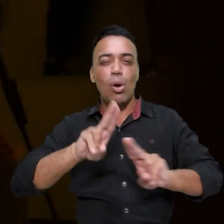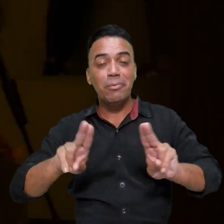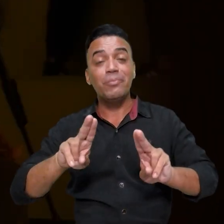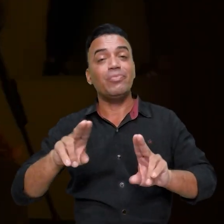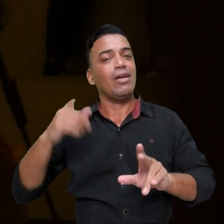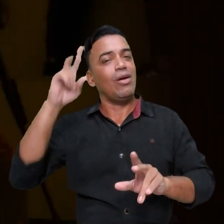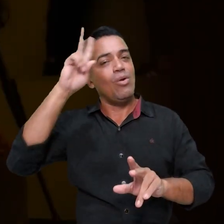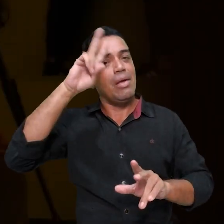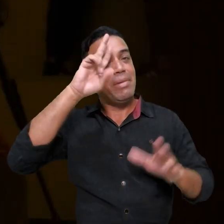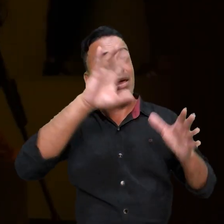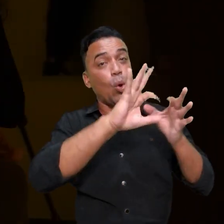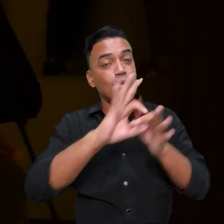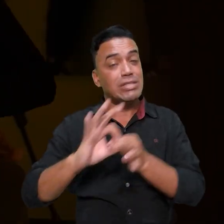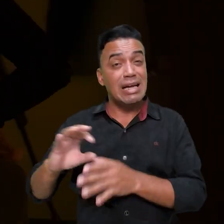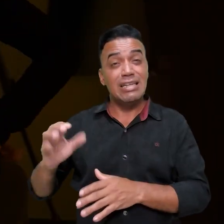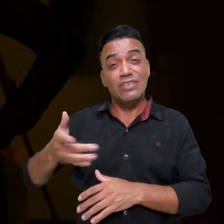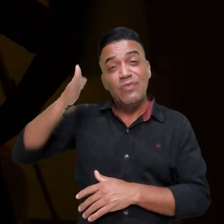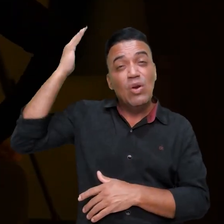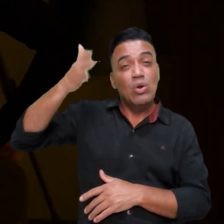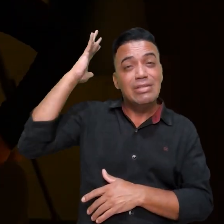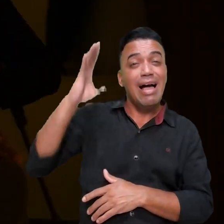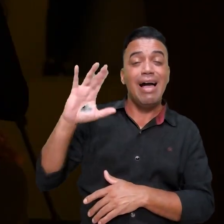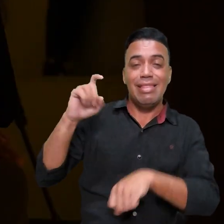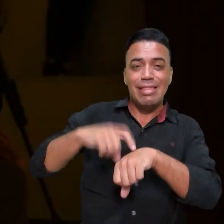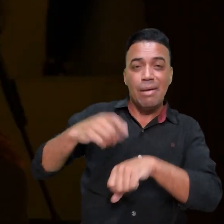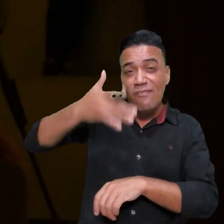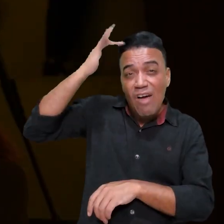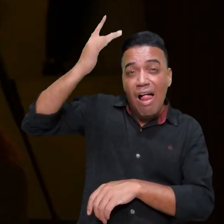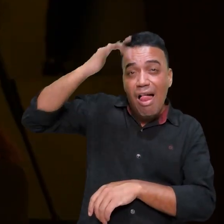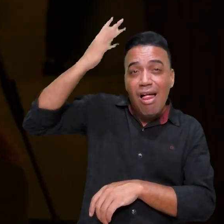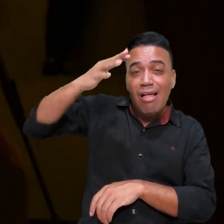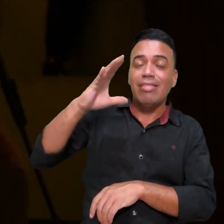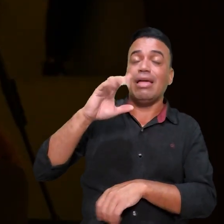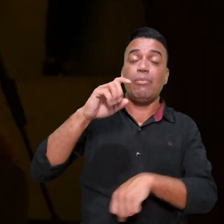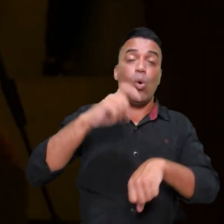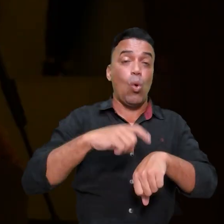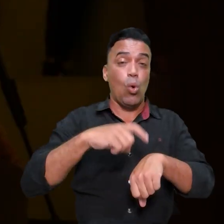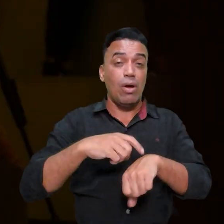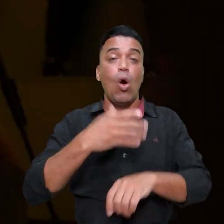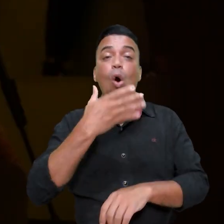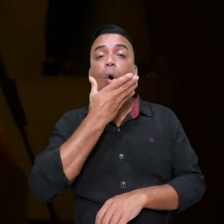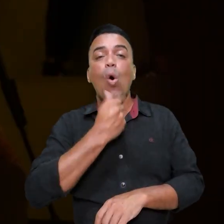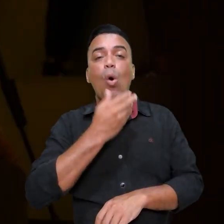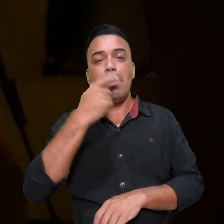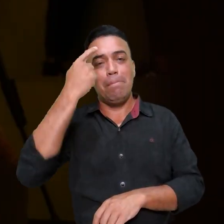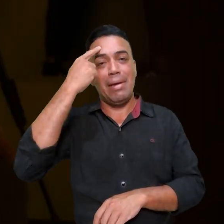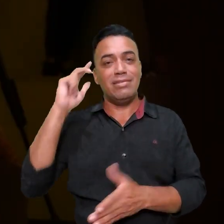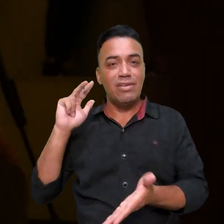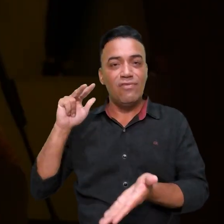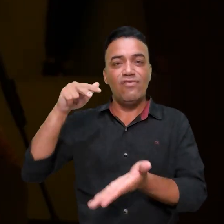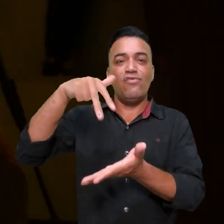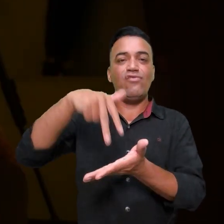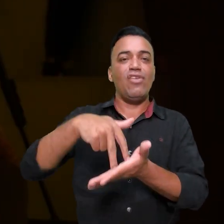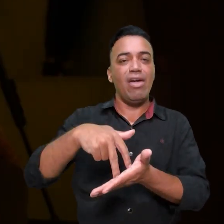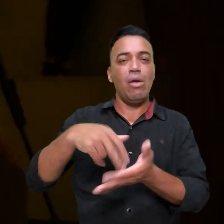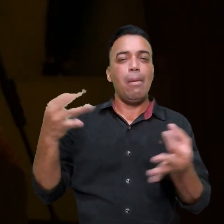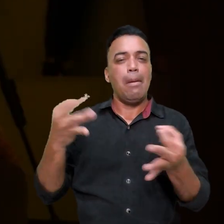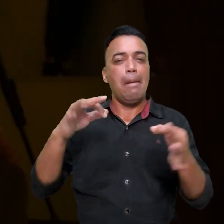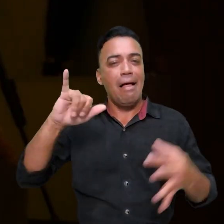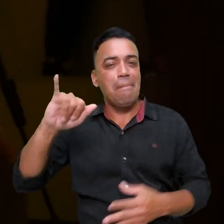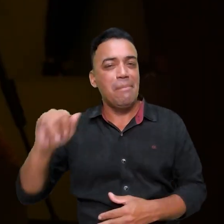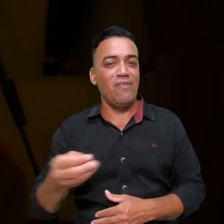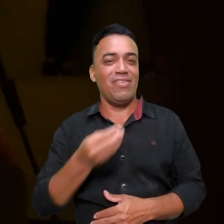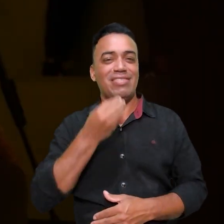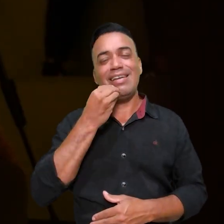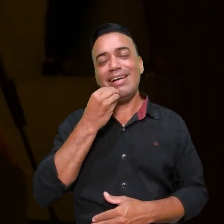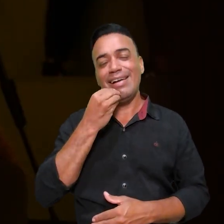desse contexto da velocidade do tempo, de Zé Bernardino, que disse: o homem pensa que veio aqui gozar regalias, mas